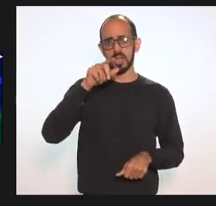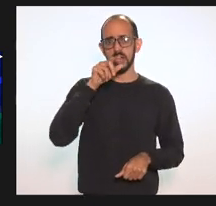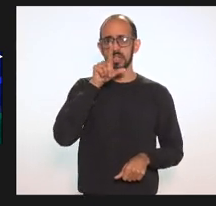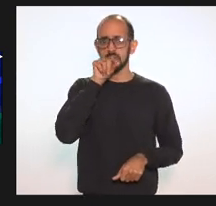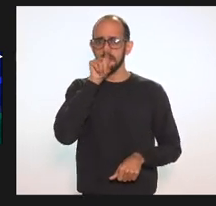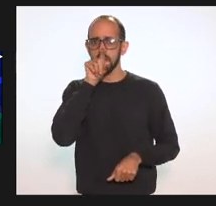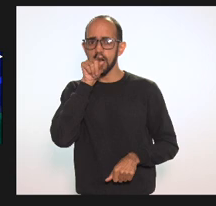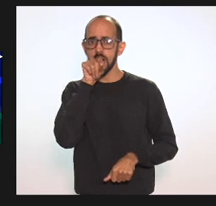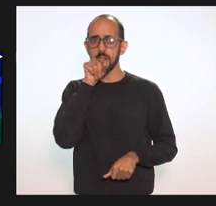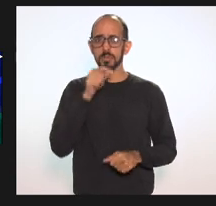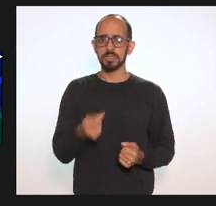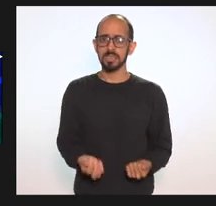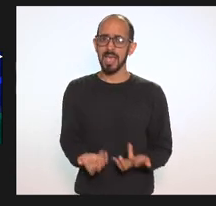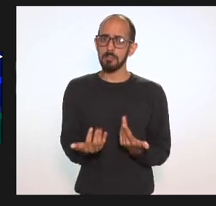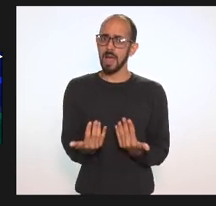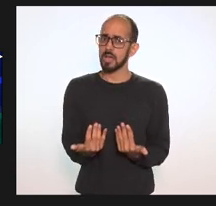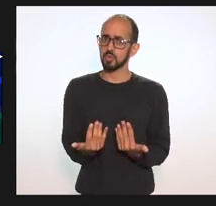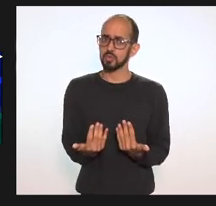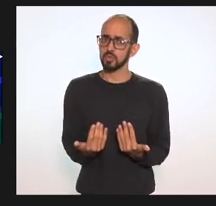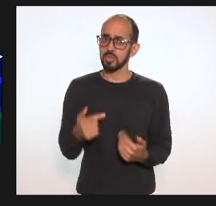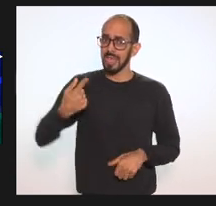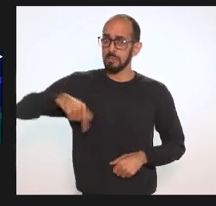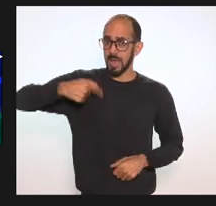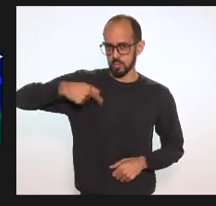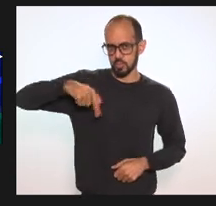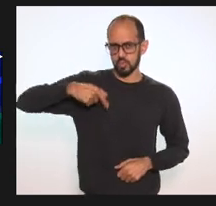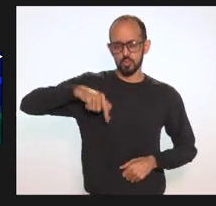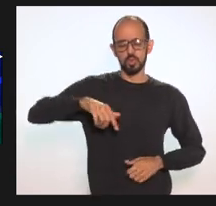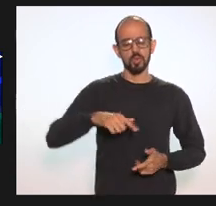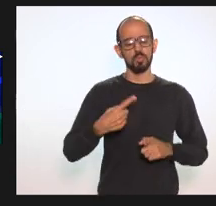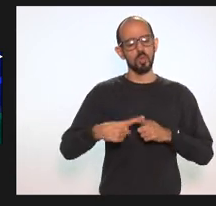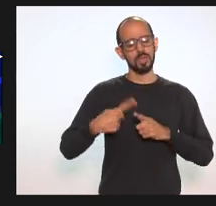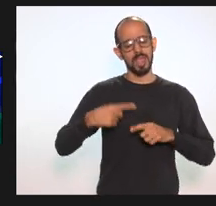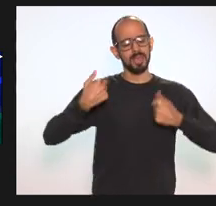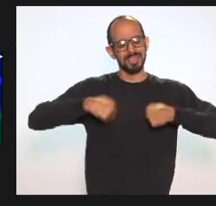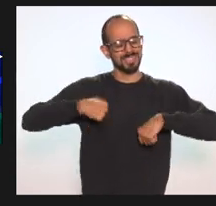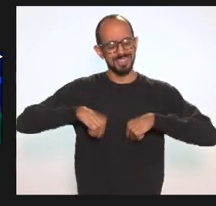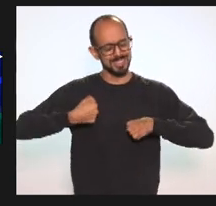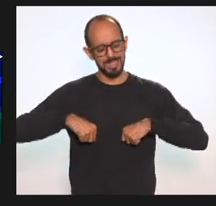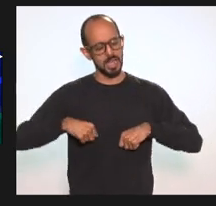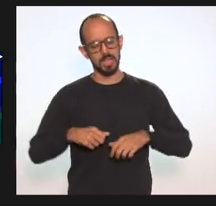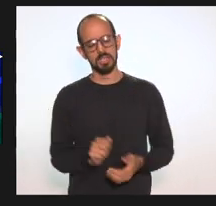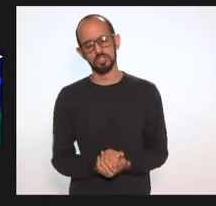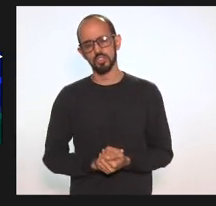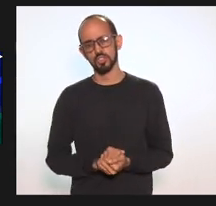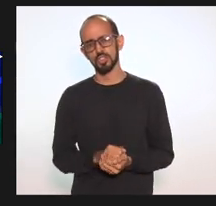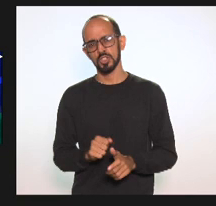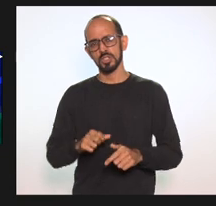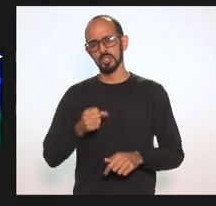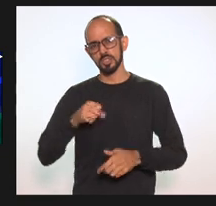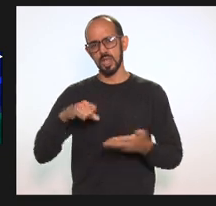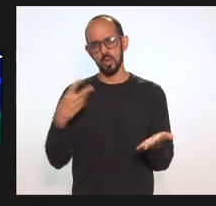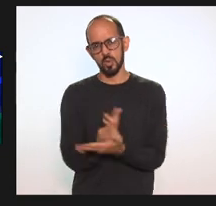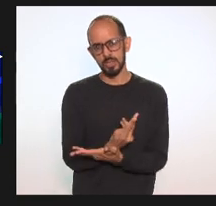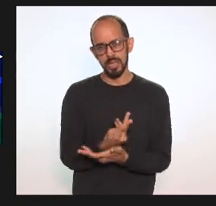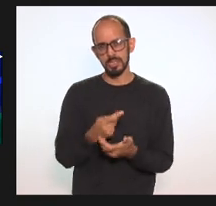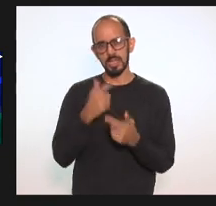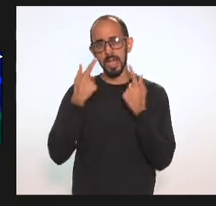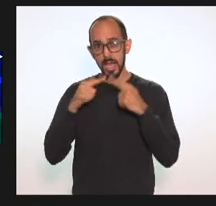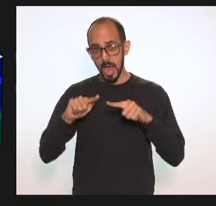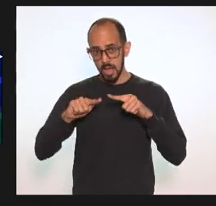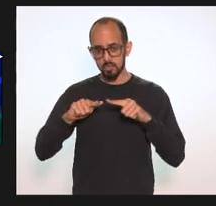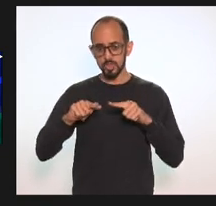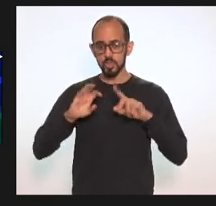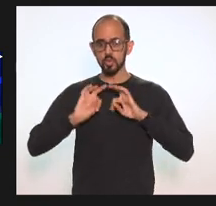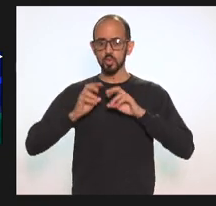Queimados porque a necessidade de quando tem um agravamento pela povid ou pela acidente vamos todos